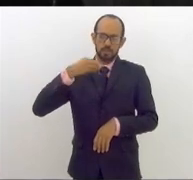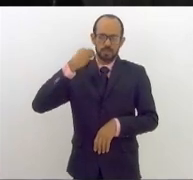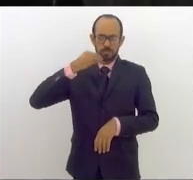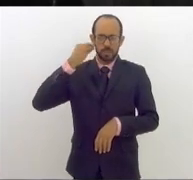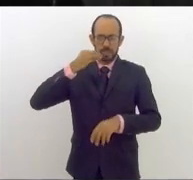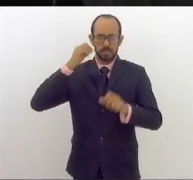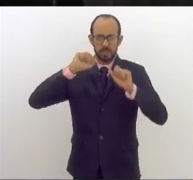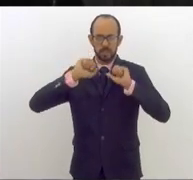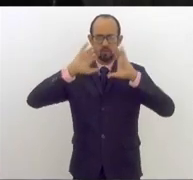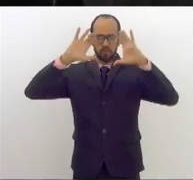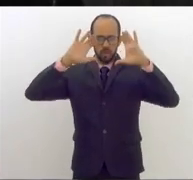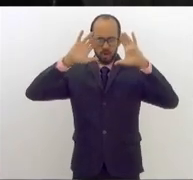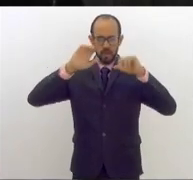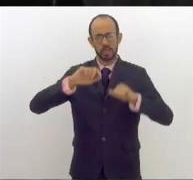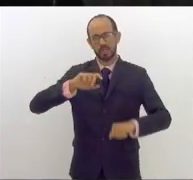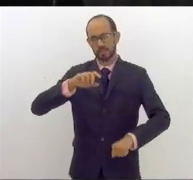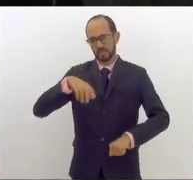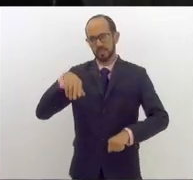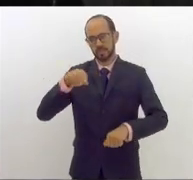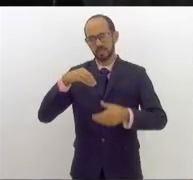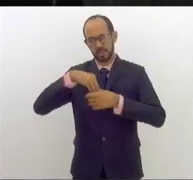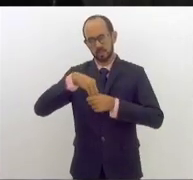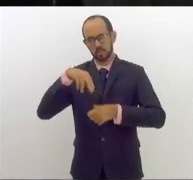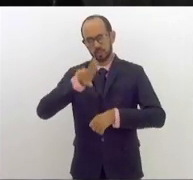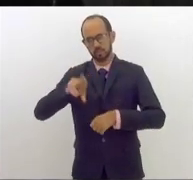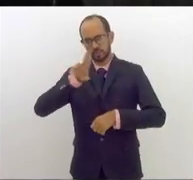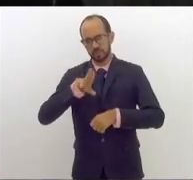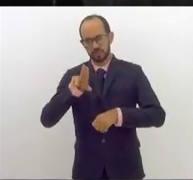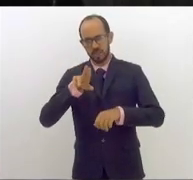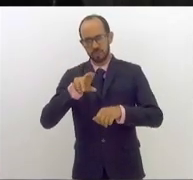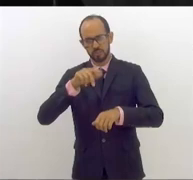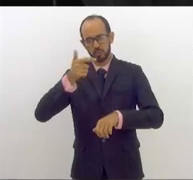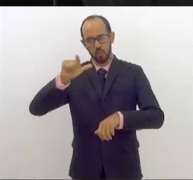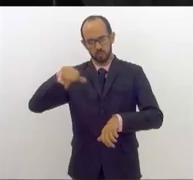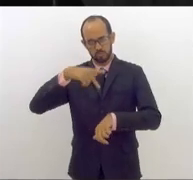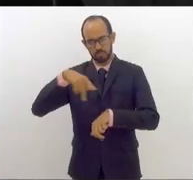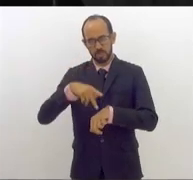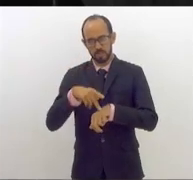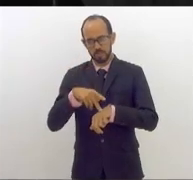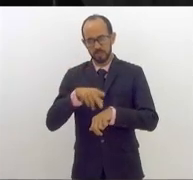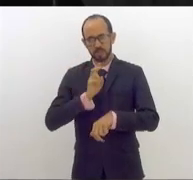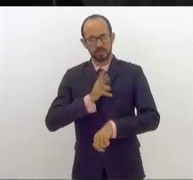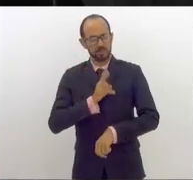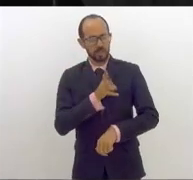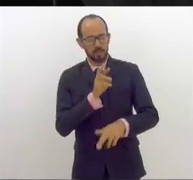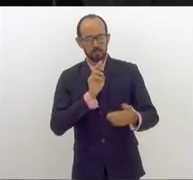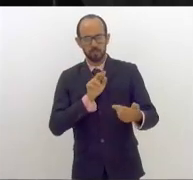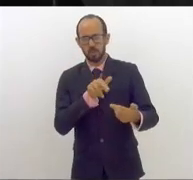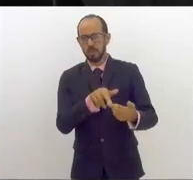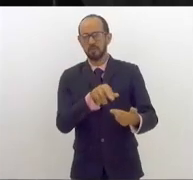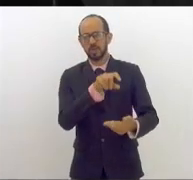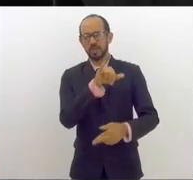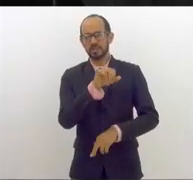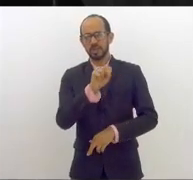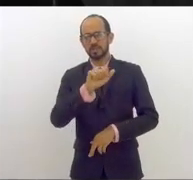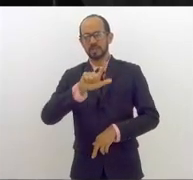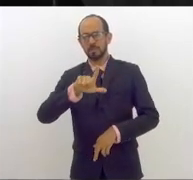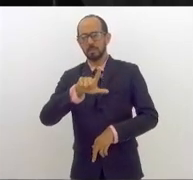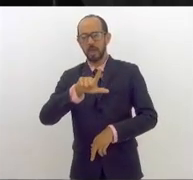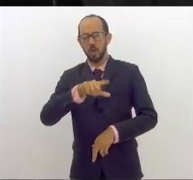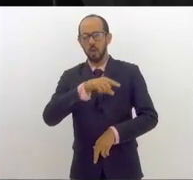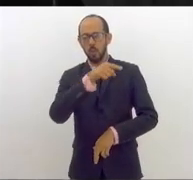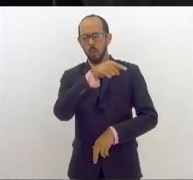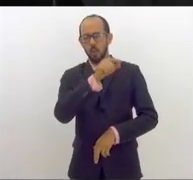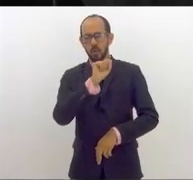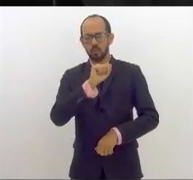de Clubes Universitária até Internacional e sempre tive na Isabel é uma das grandes referências ela que foi